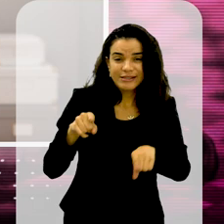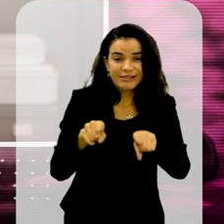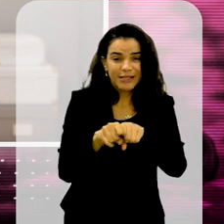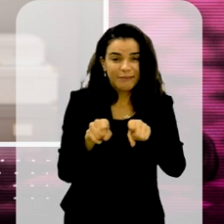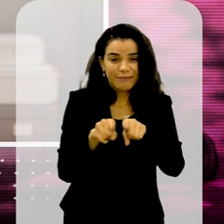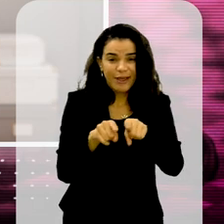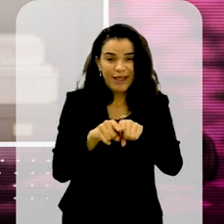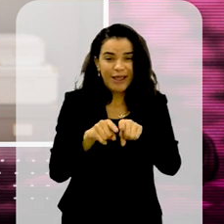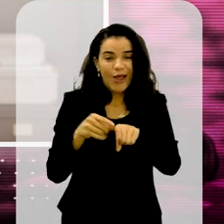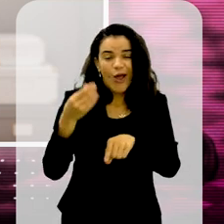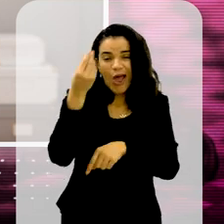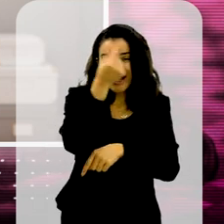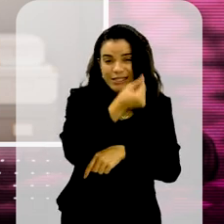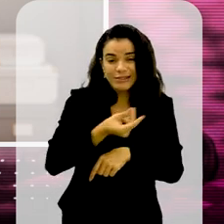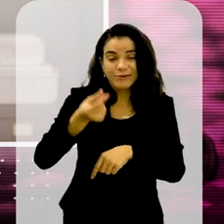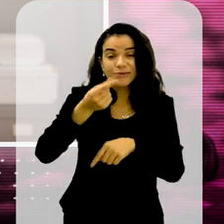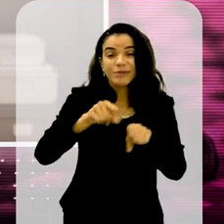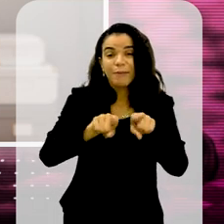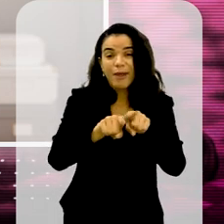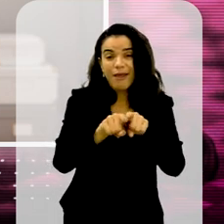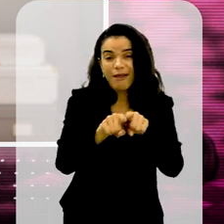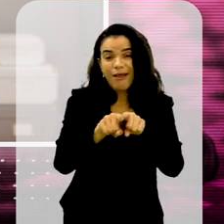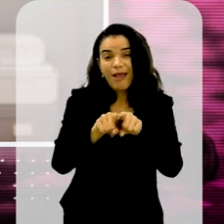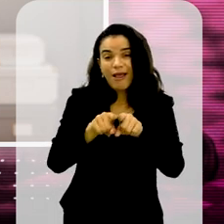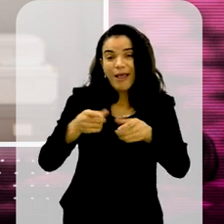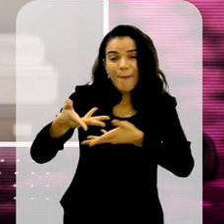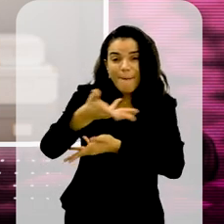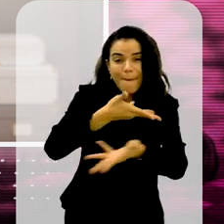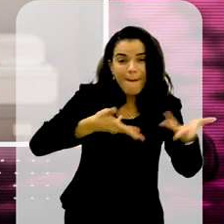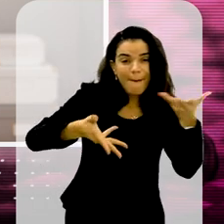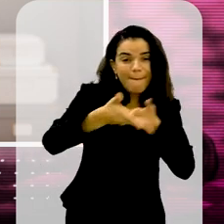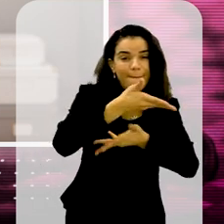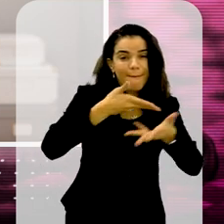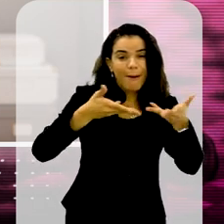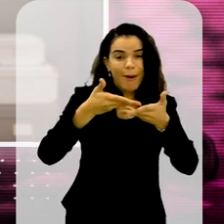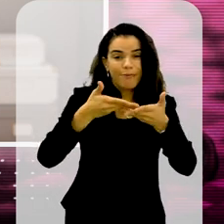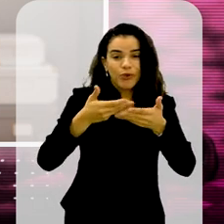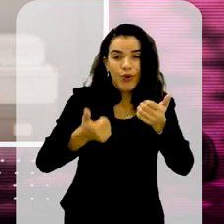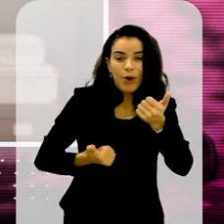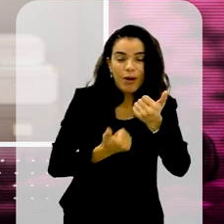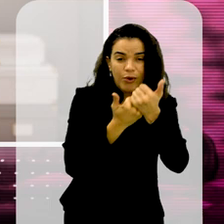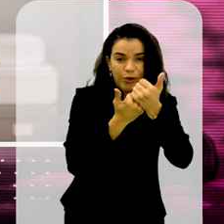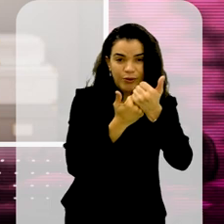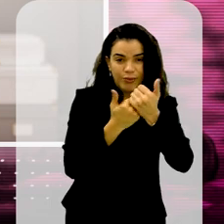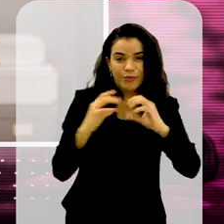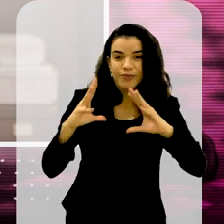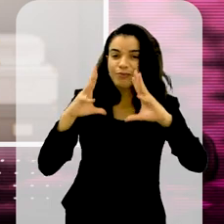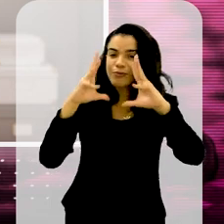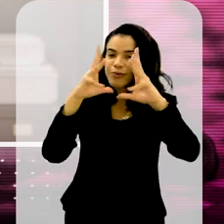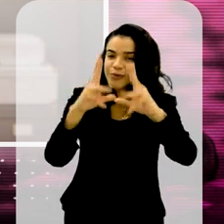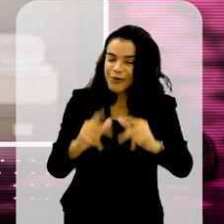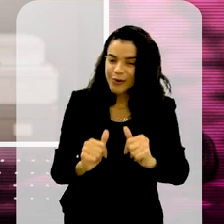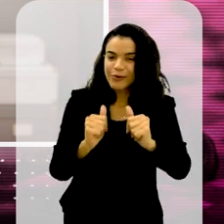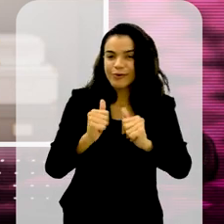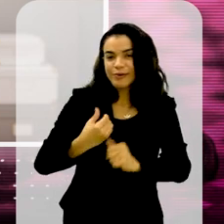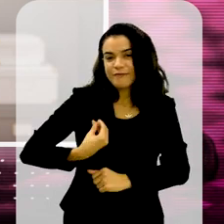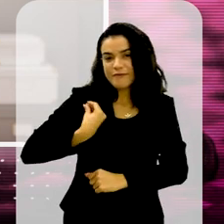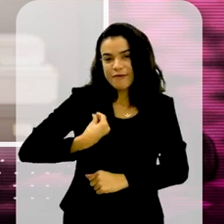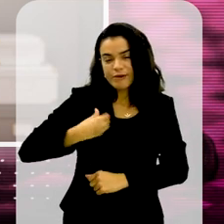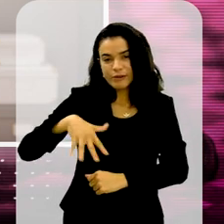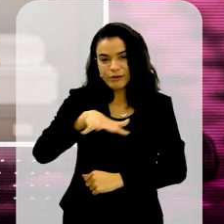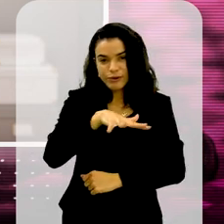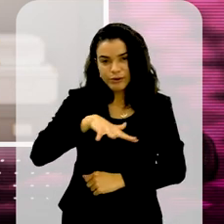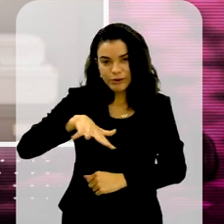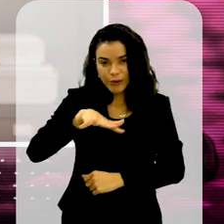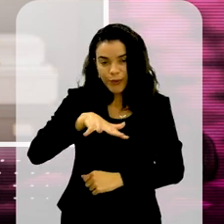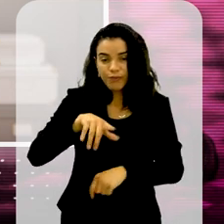as idades e orientações. Que as informações compartilhadas aqui hoje sirvam como um apoio para todos que passam por